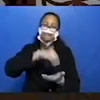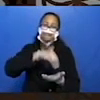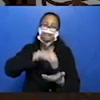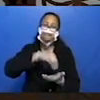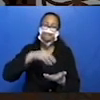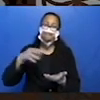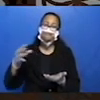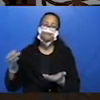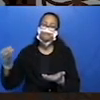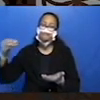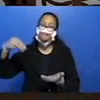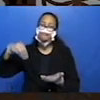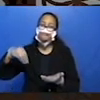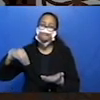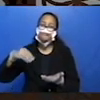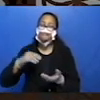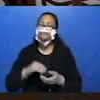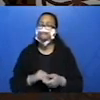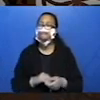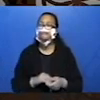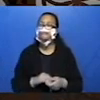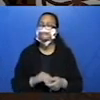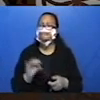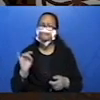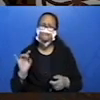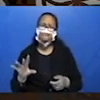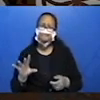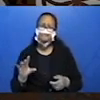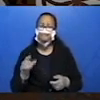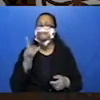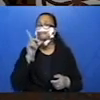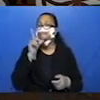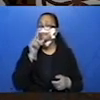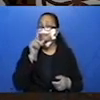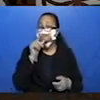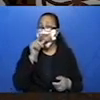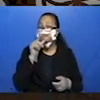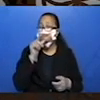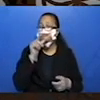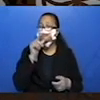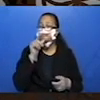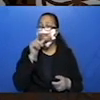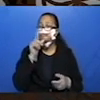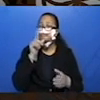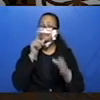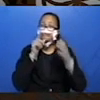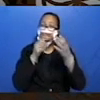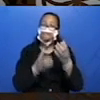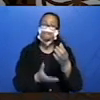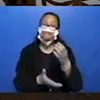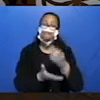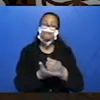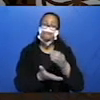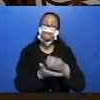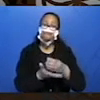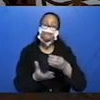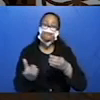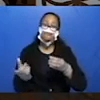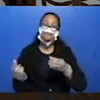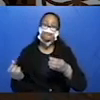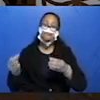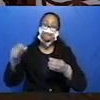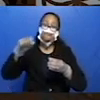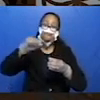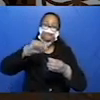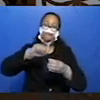Professora, só isso? Só. E água? Nós vamos molhar esses copos, não muita água, um pouquinho.